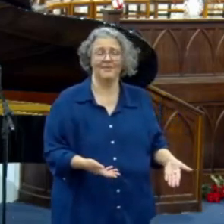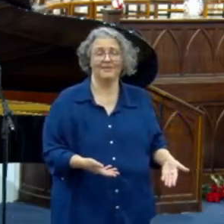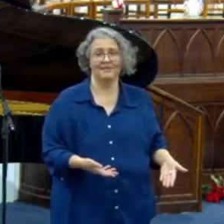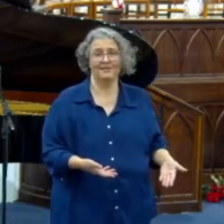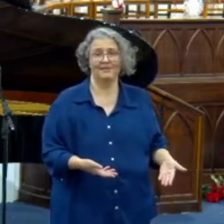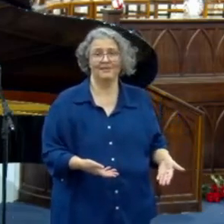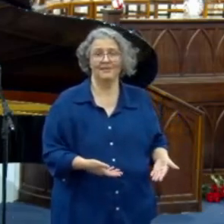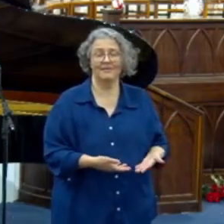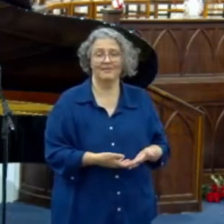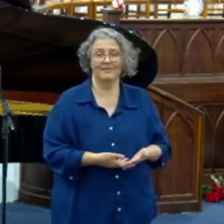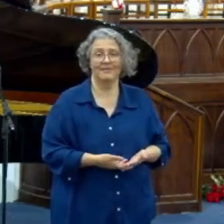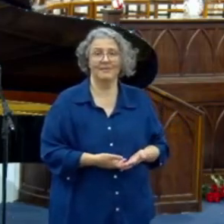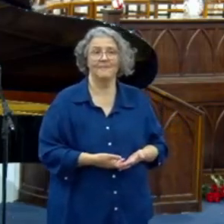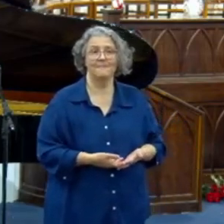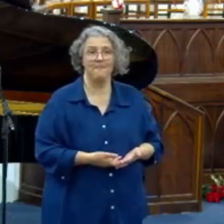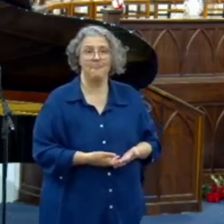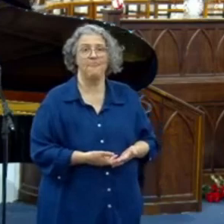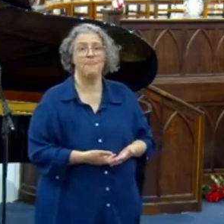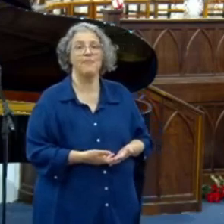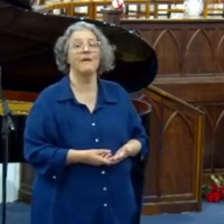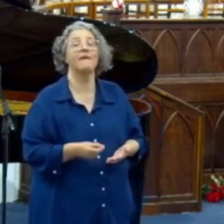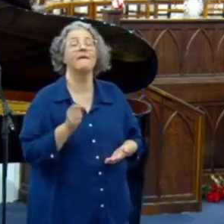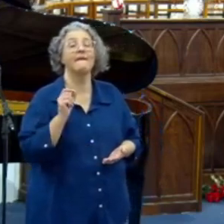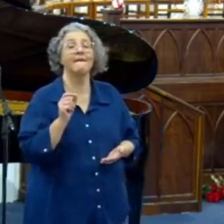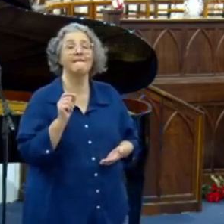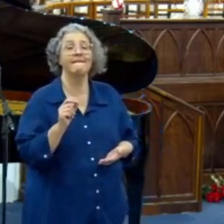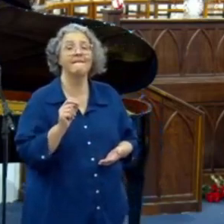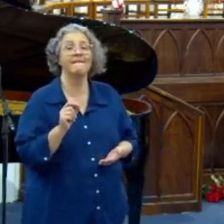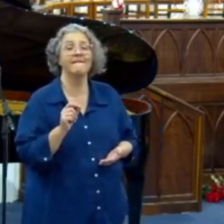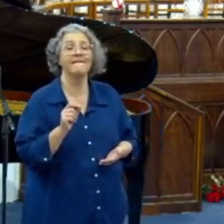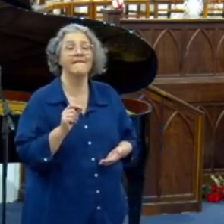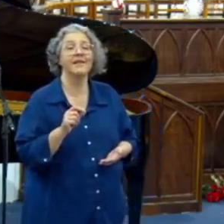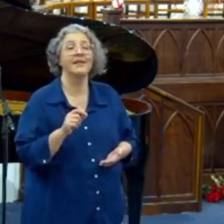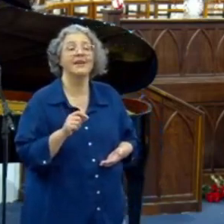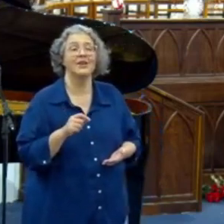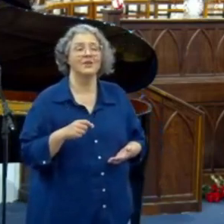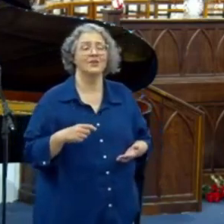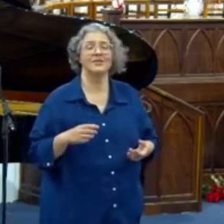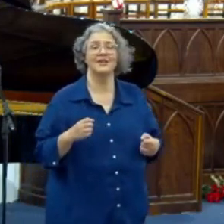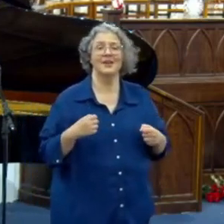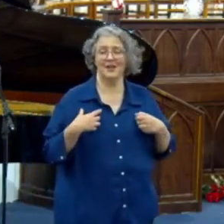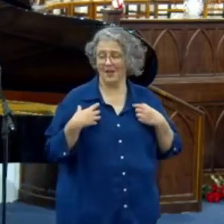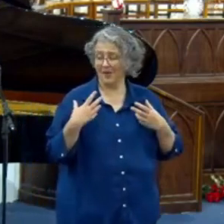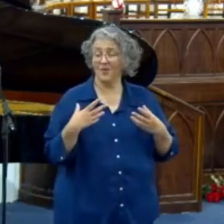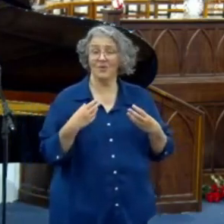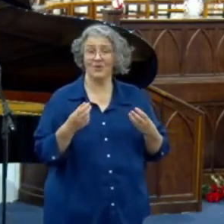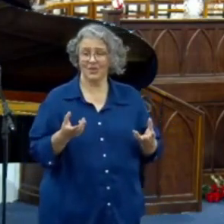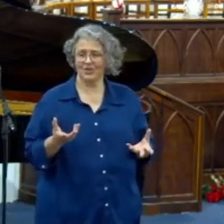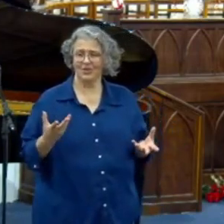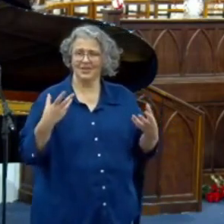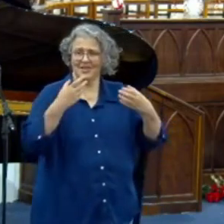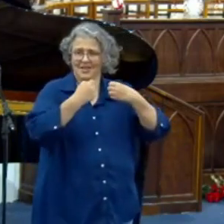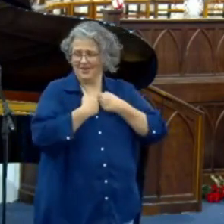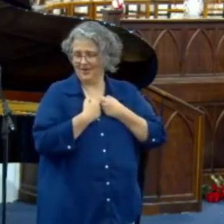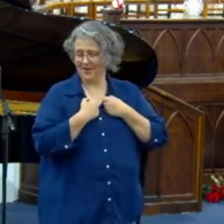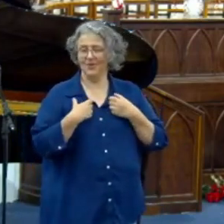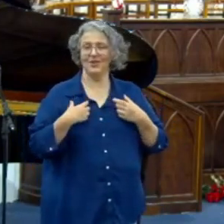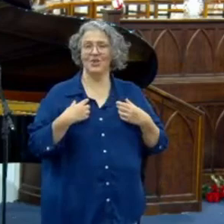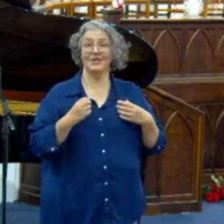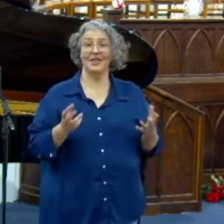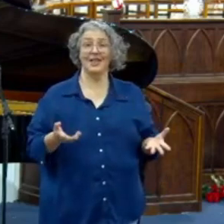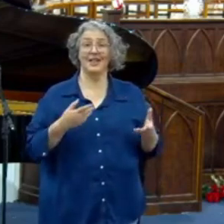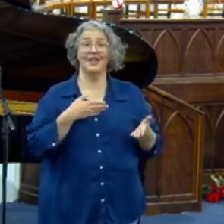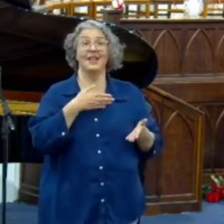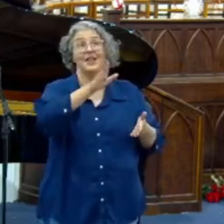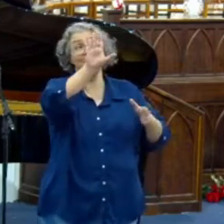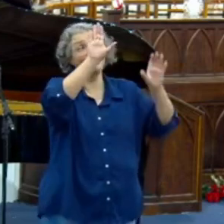por Jesus. Esse é o que vai, essa é a nossa bagagem. A bagagem de chegada aos céus é